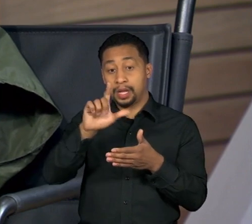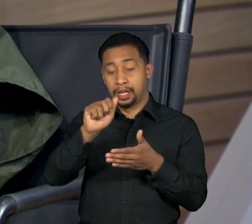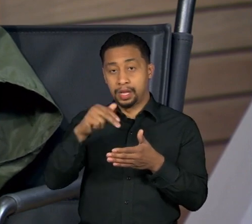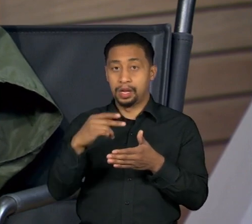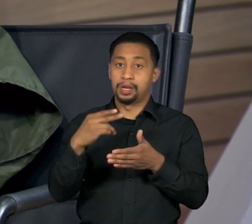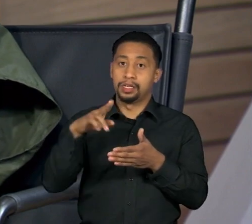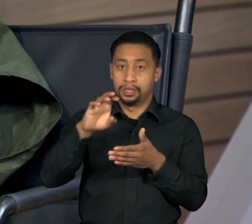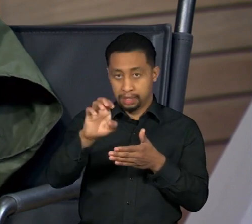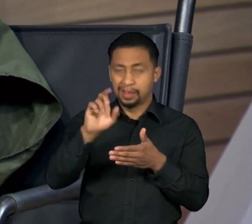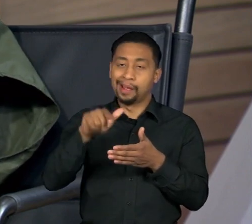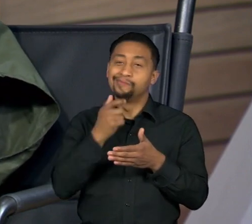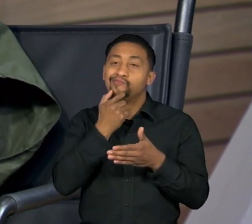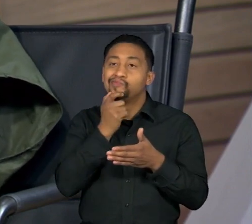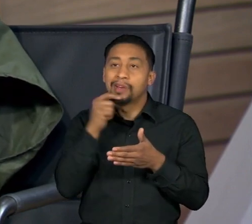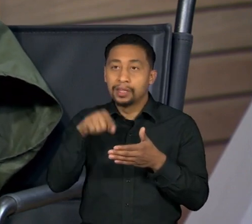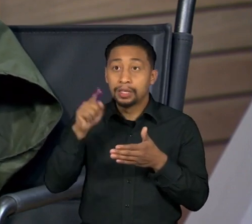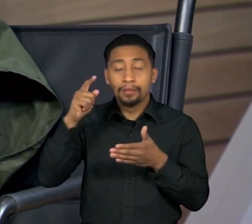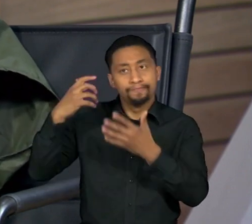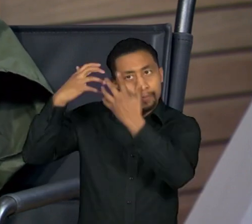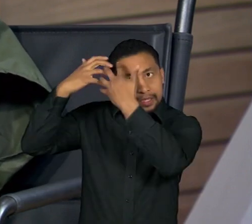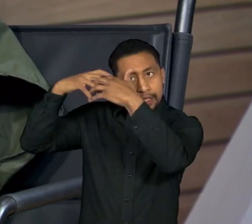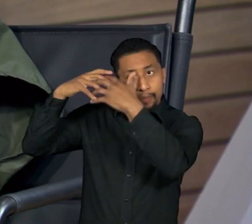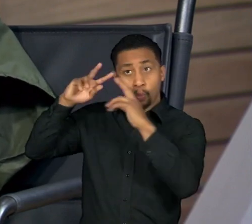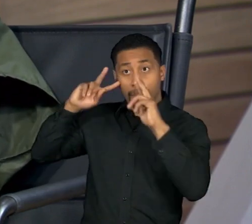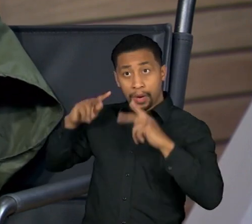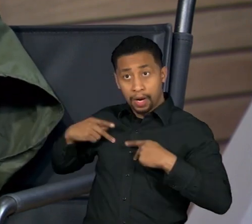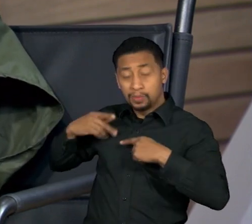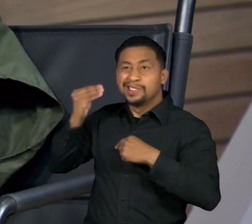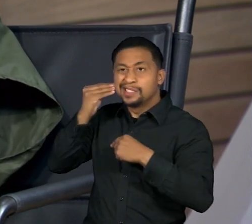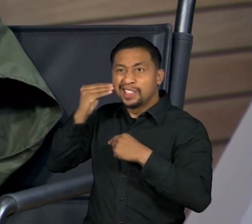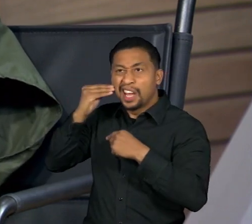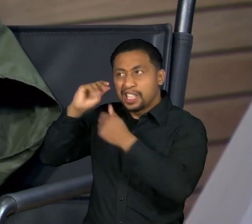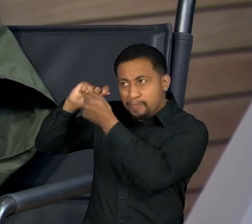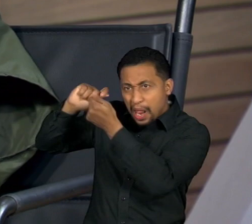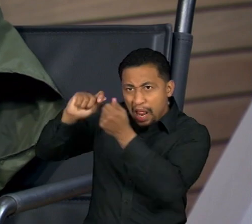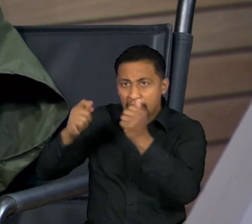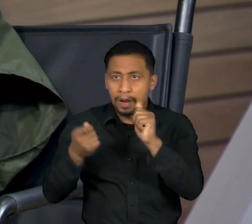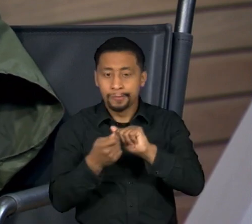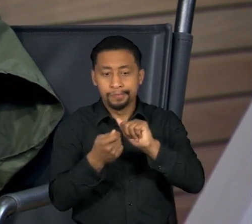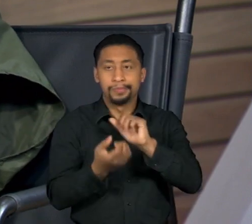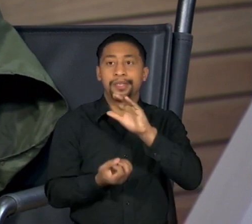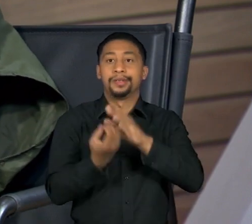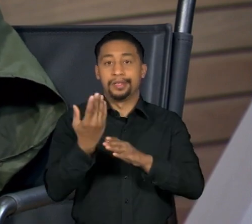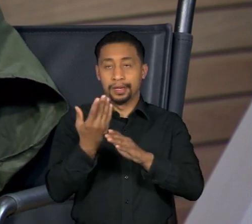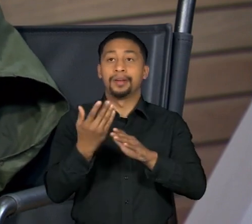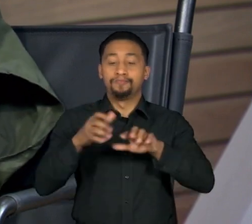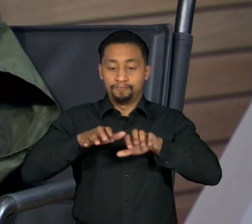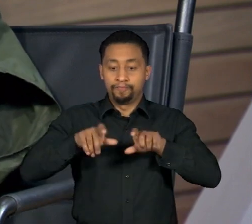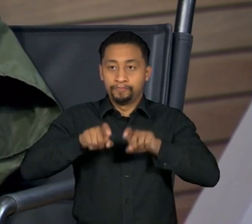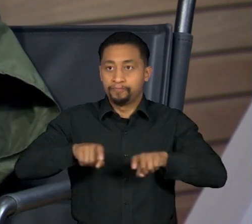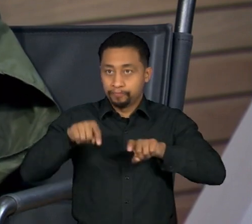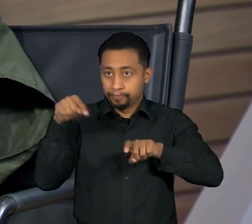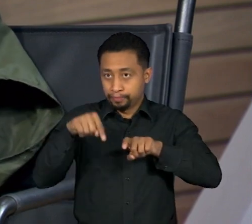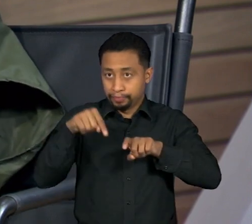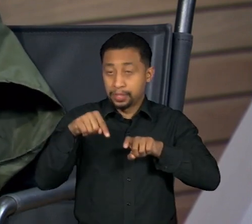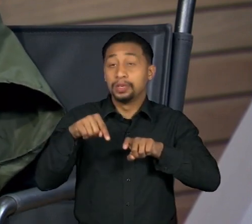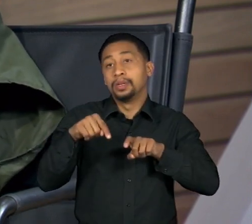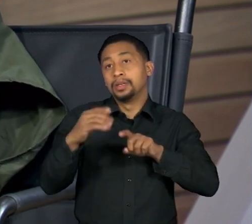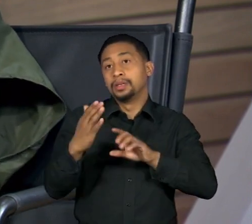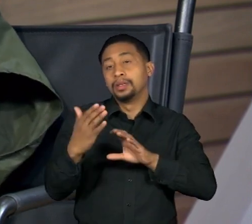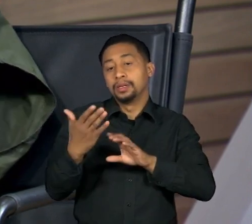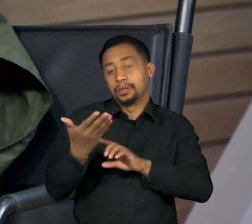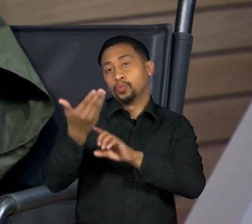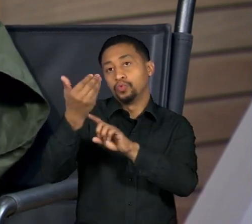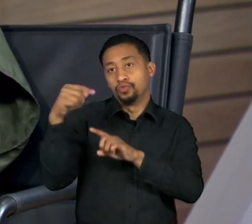cérebro biológico, que é essa técnica que, quando a gente pensa assim, nas implementações, praticamente todas elas estão baseadas nessa